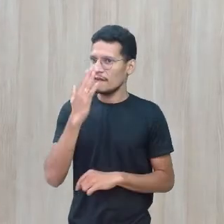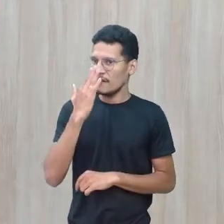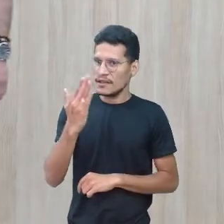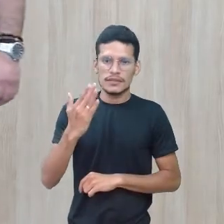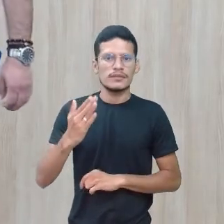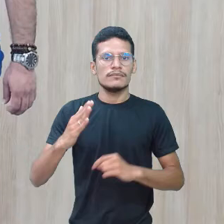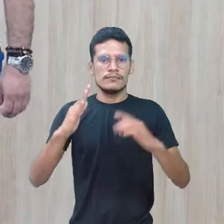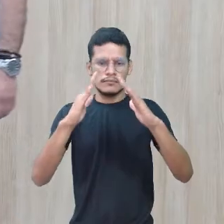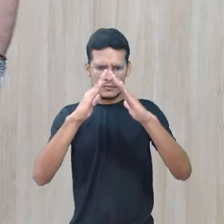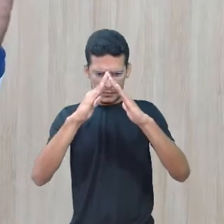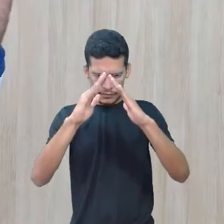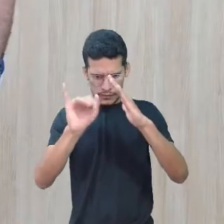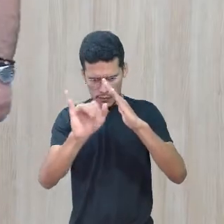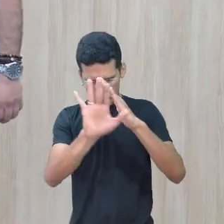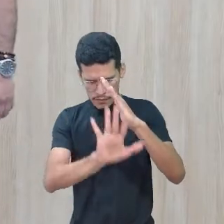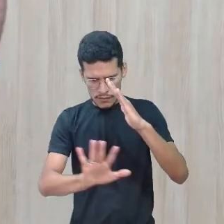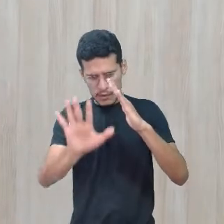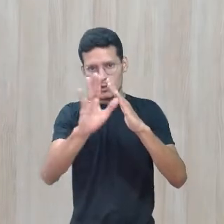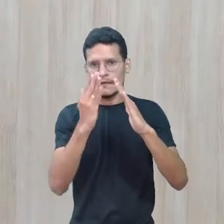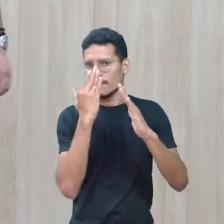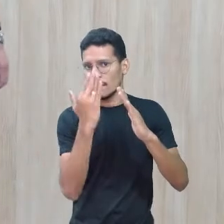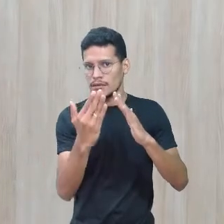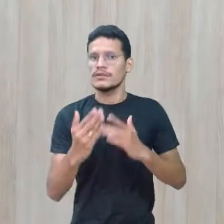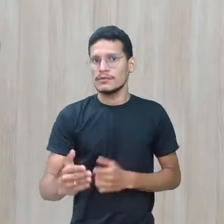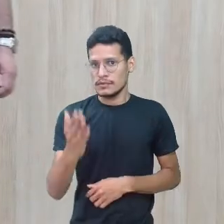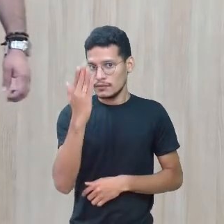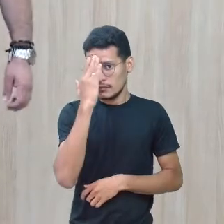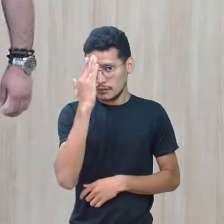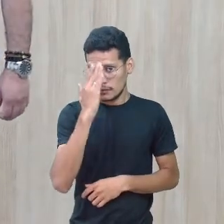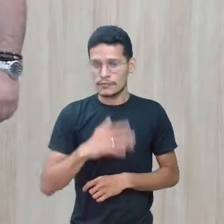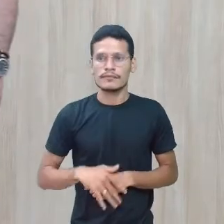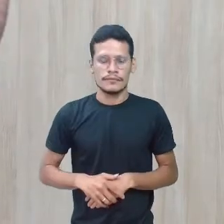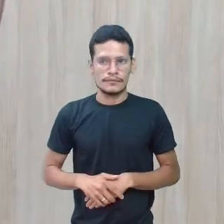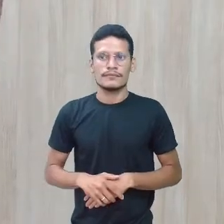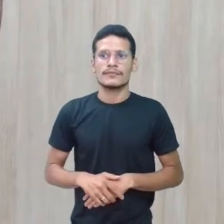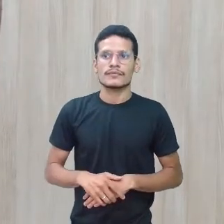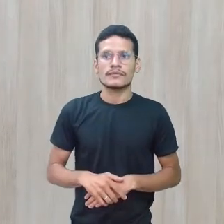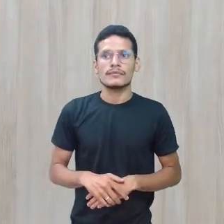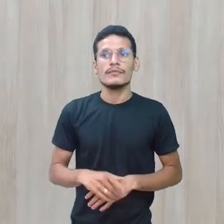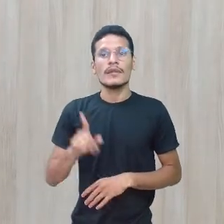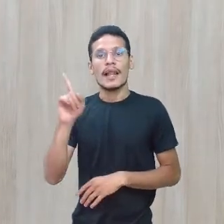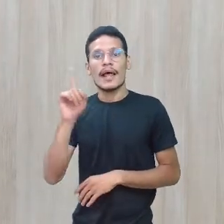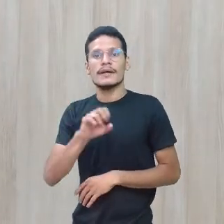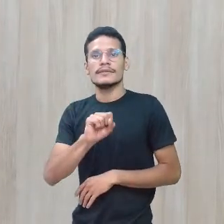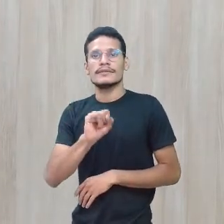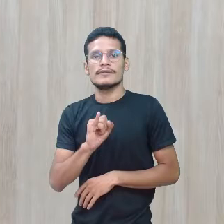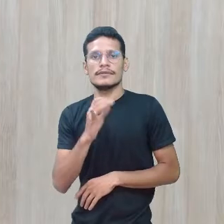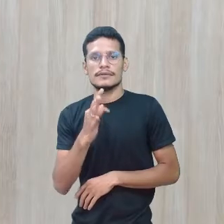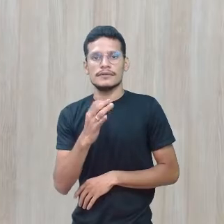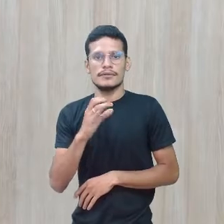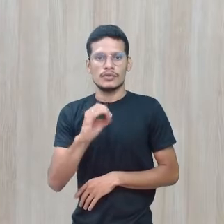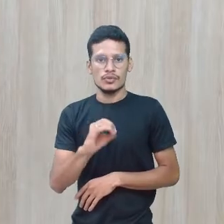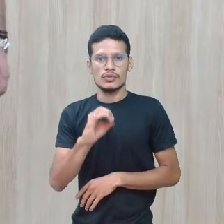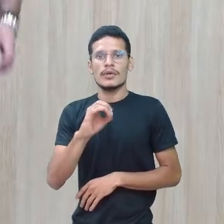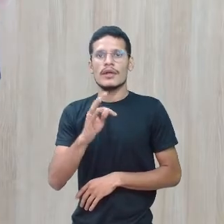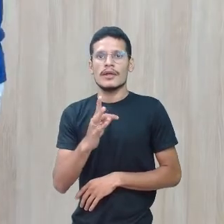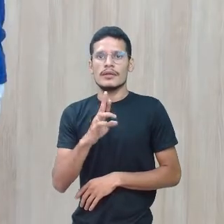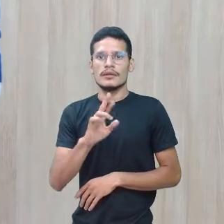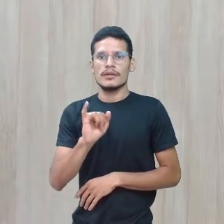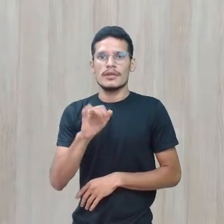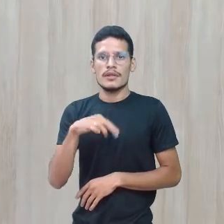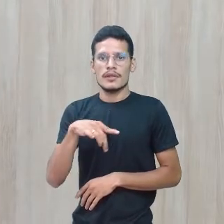aqui dessa imagem, né? É uma imagem que é de lá do Sítio da Trindade, né? Um território, né?